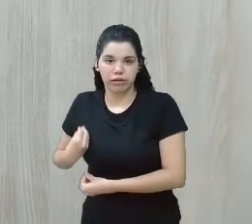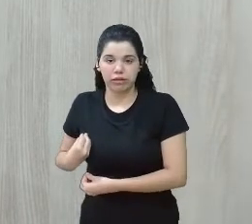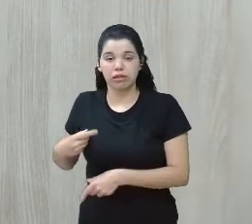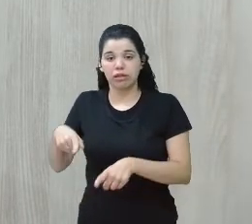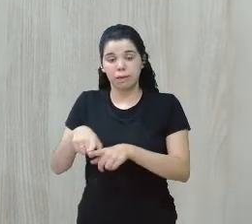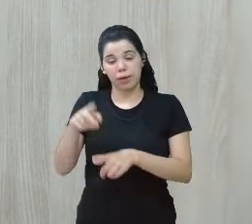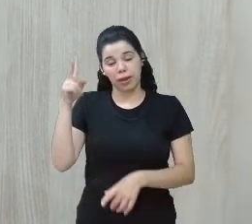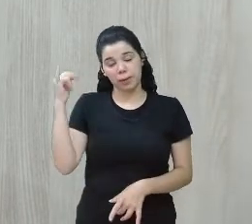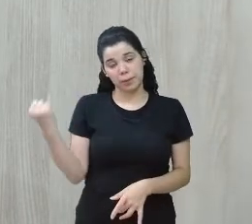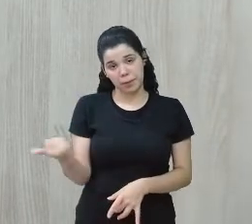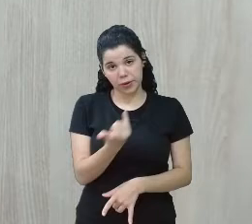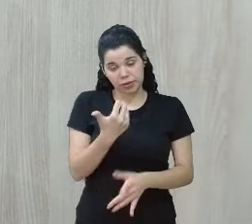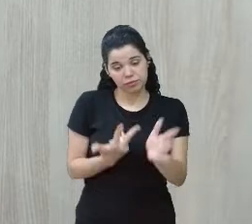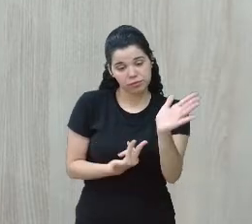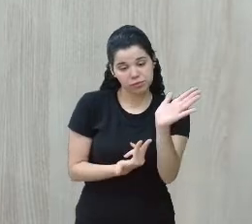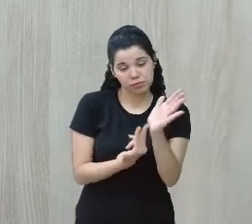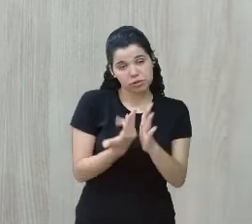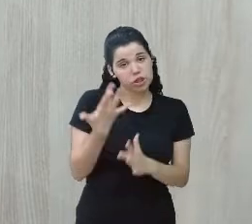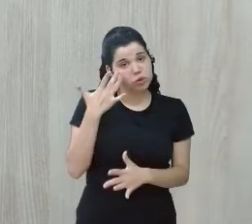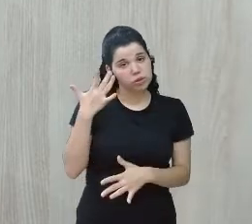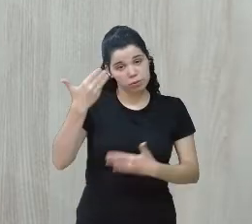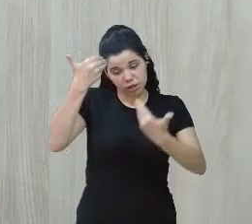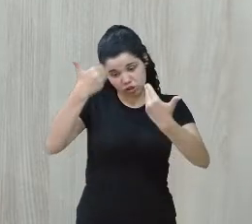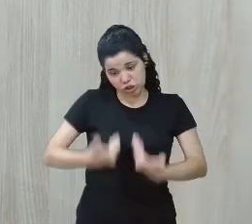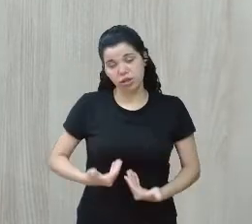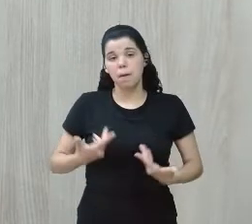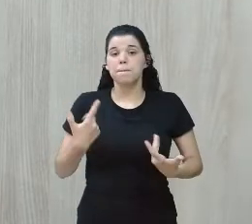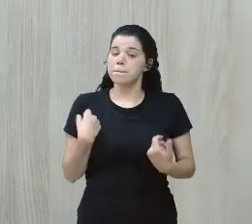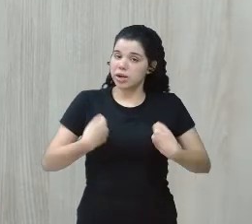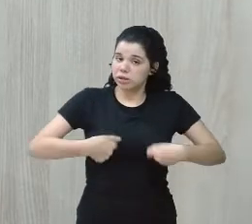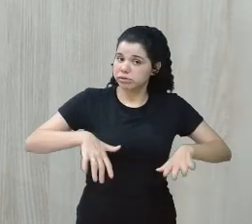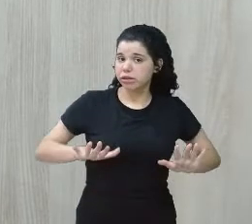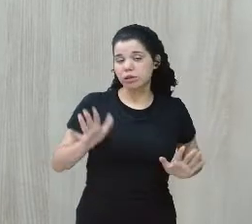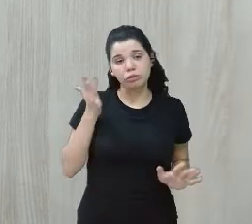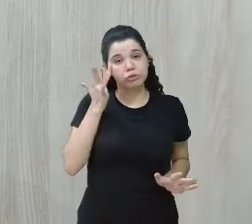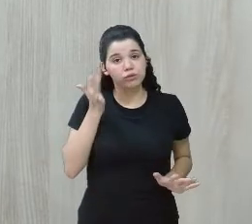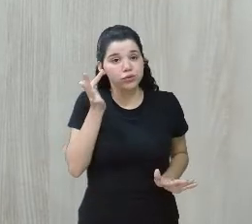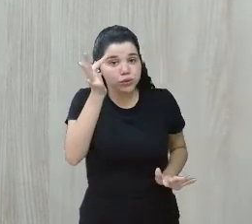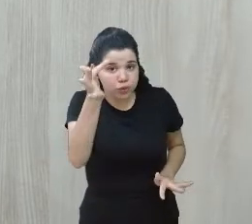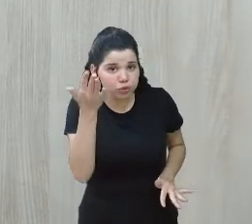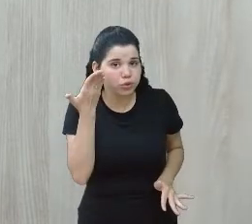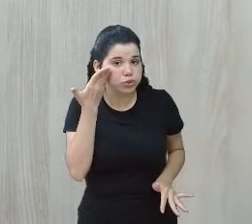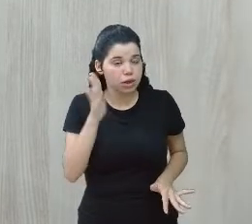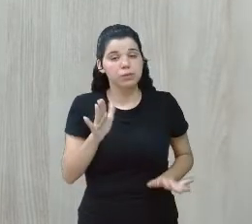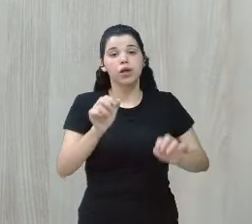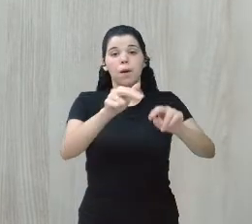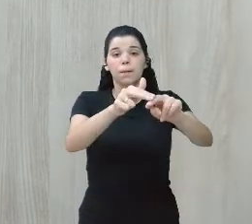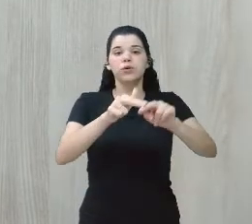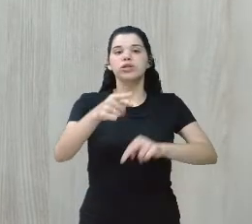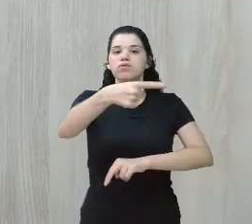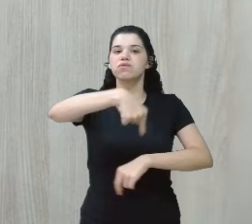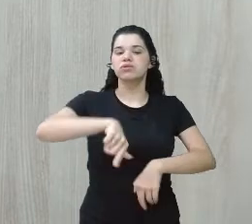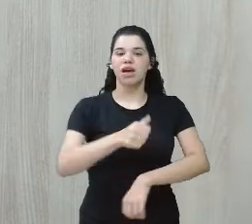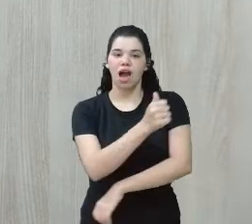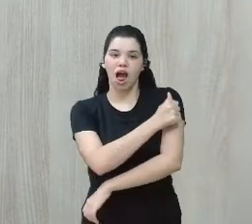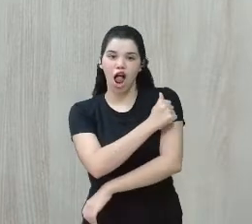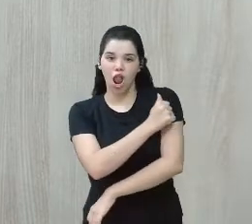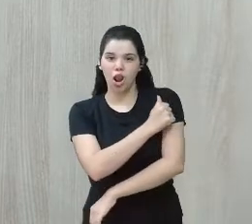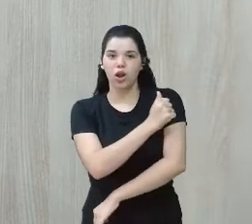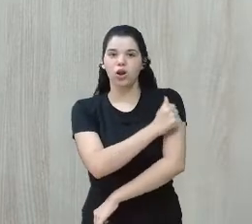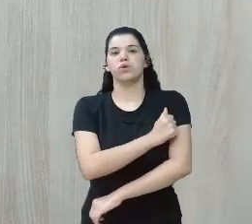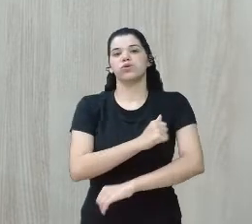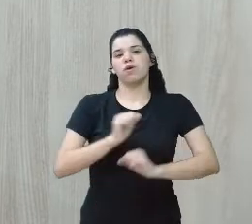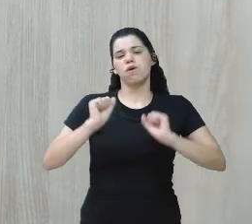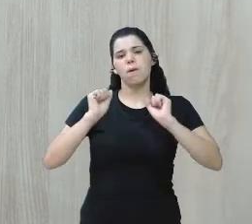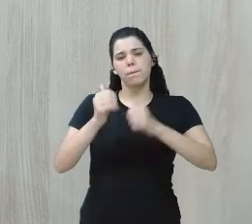vai precisar. Se somos até nós mesmos doadores. Então, o que eu quero que vocês, alunos, falem aí com a família, com os vizinhos e com